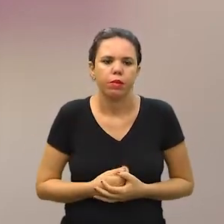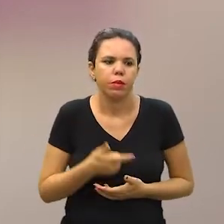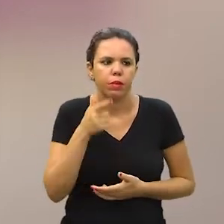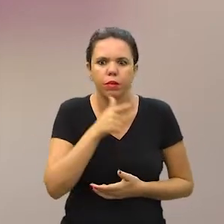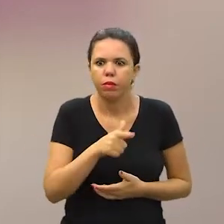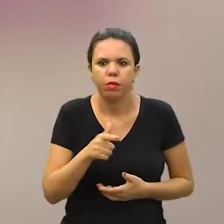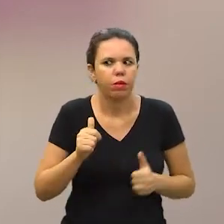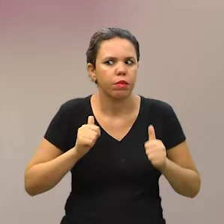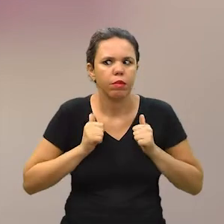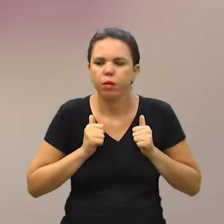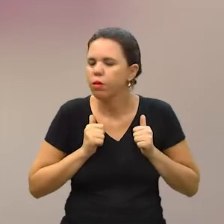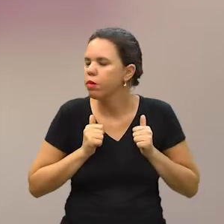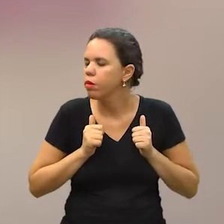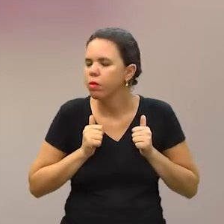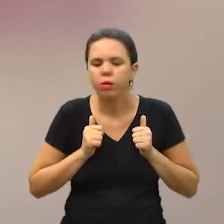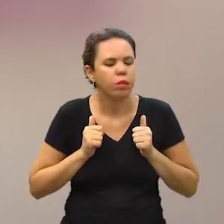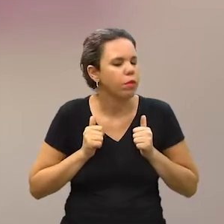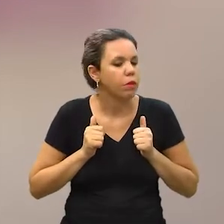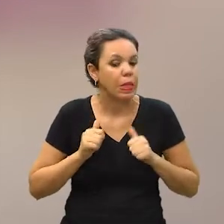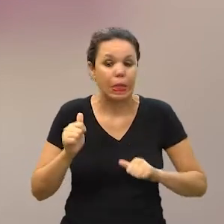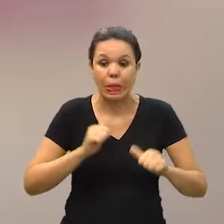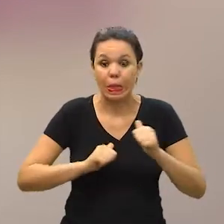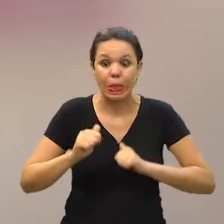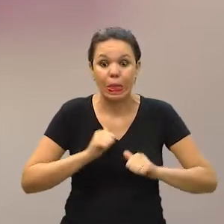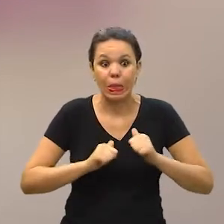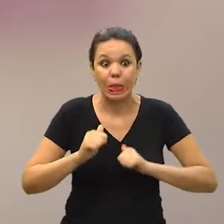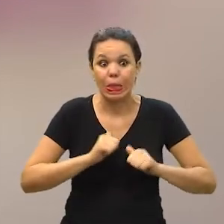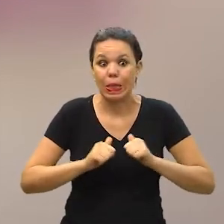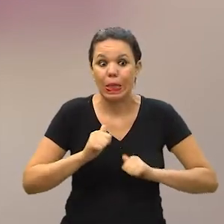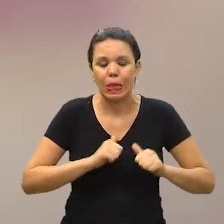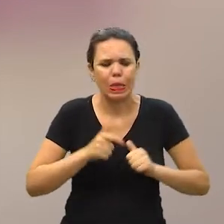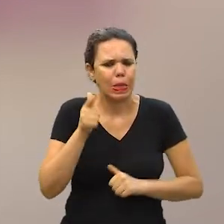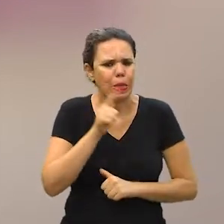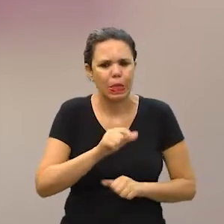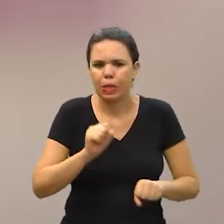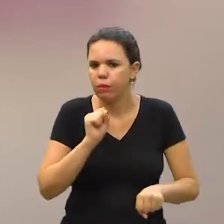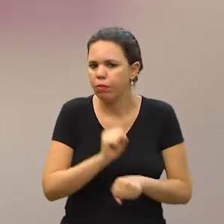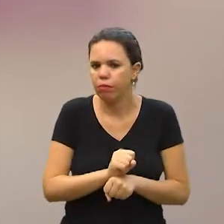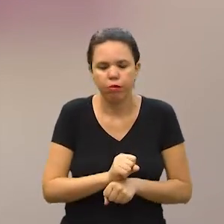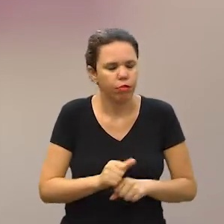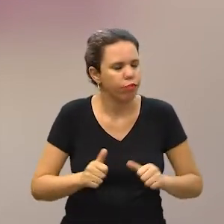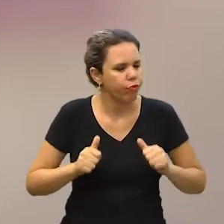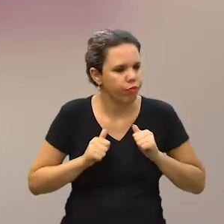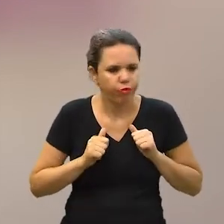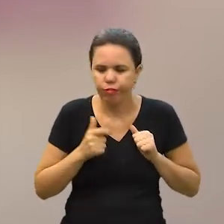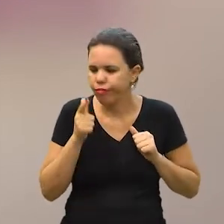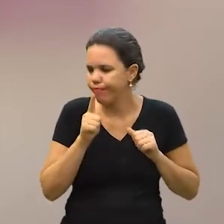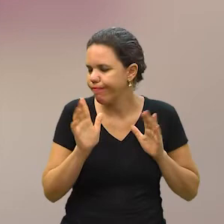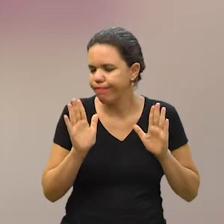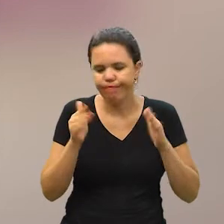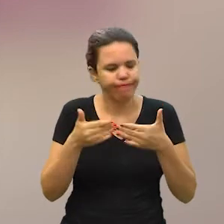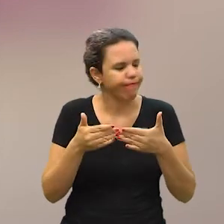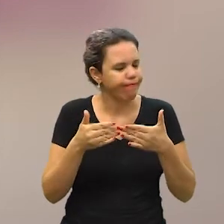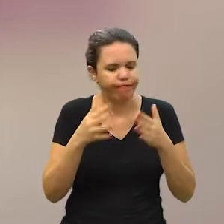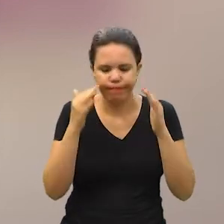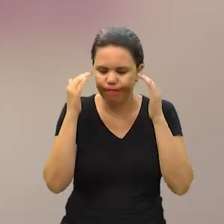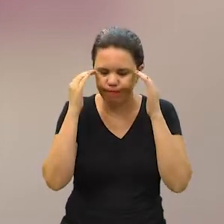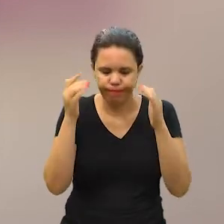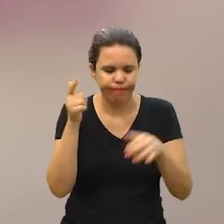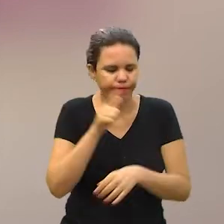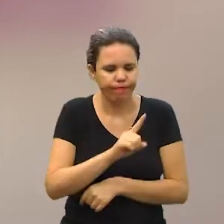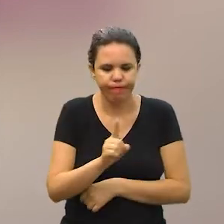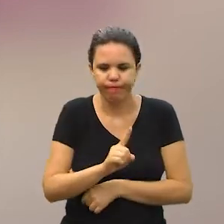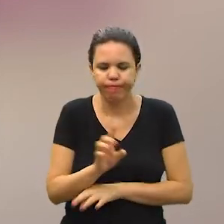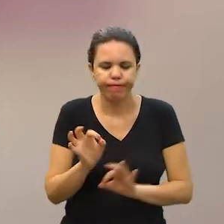não consegue parar. Ela tem essa agitação dentro dela e ela não consegue parar. Então, ela não consegue focar para obedecer, ela